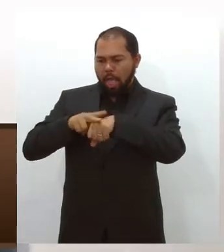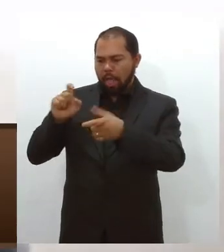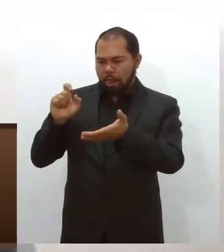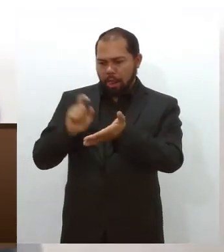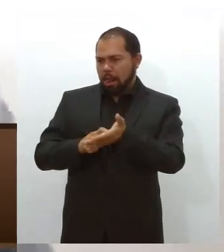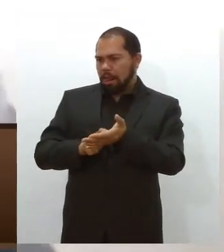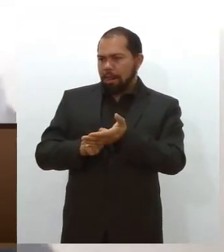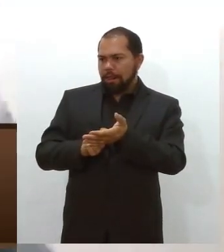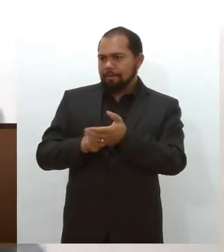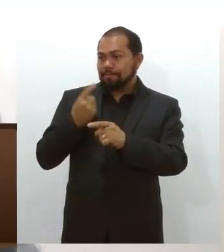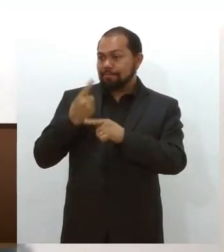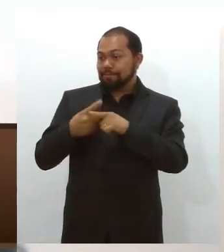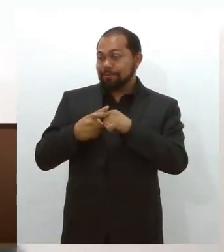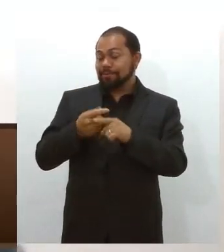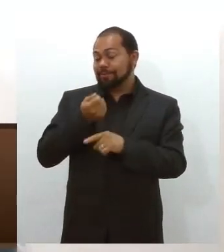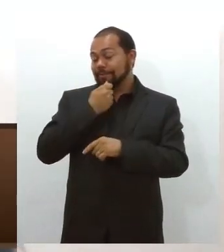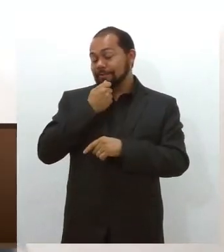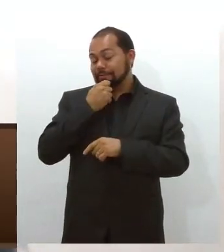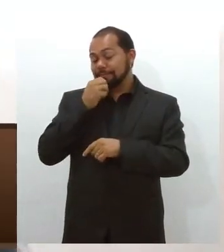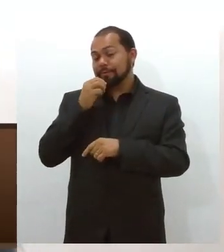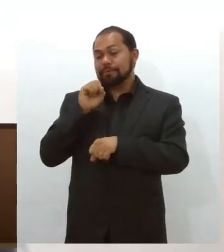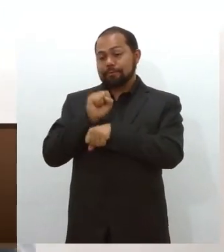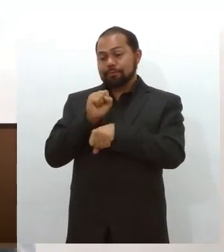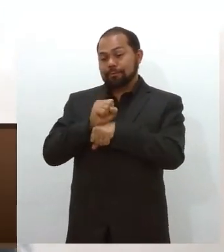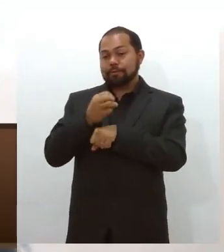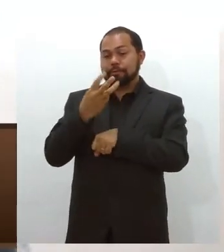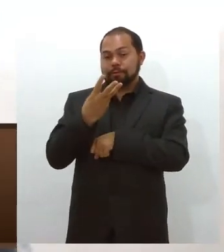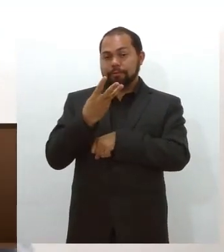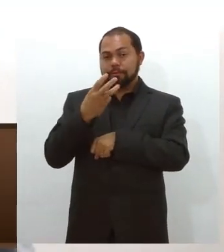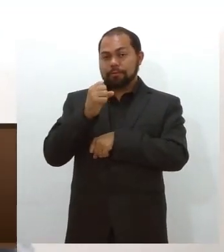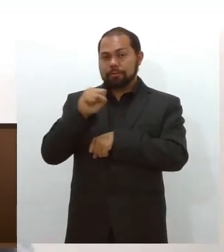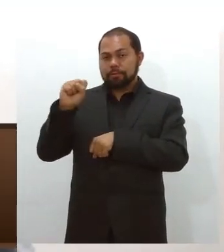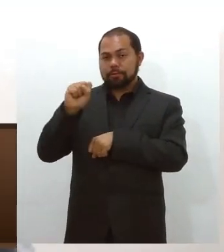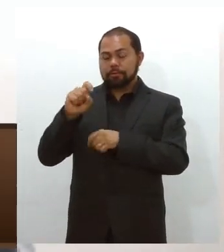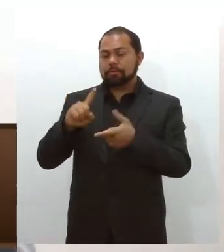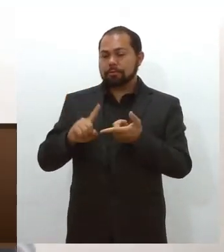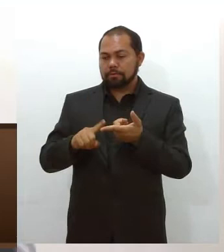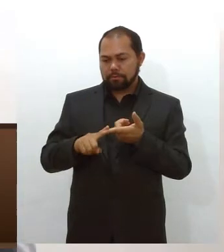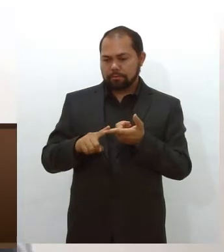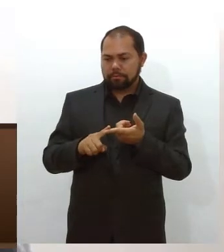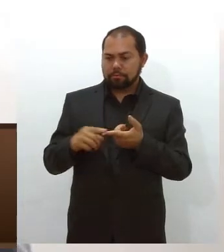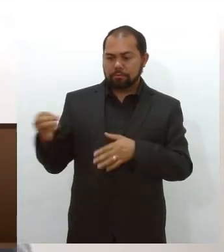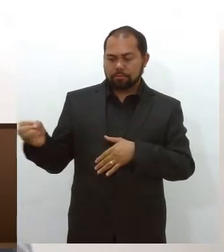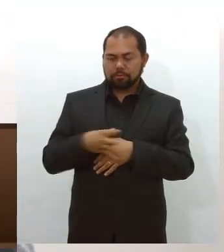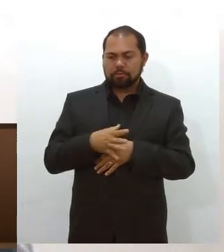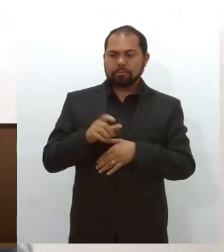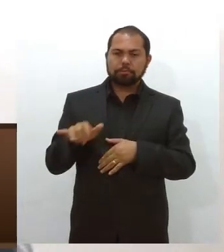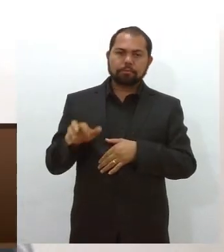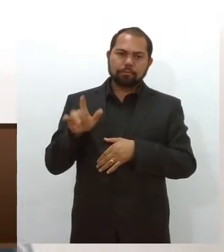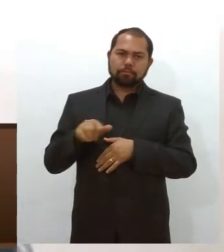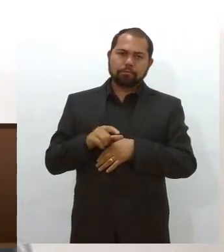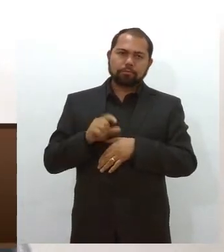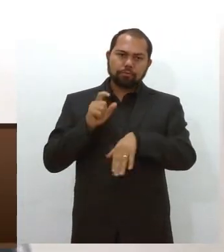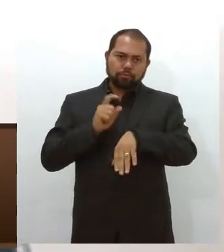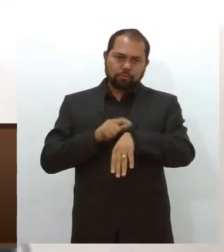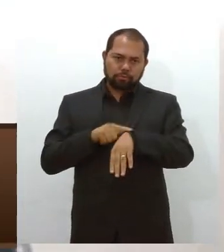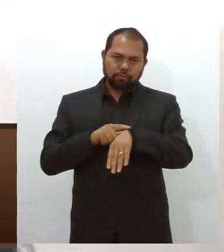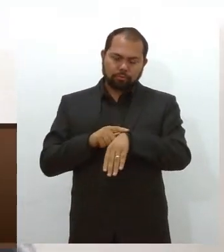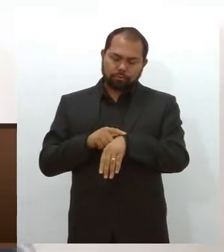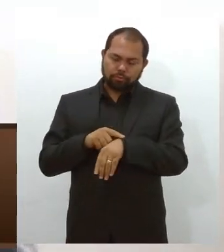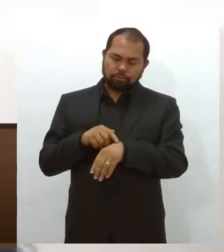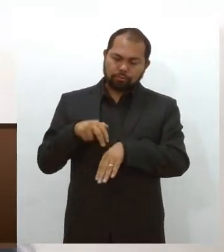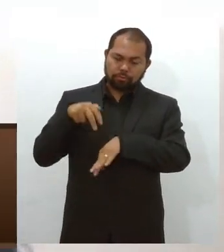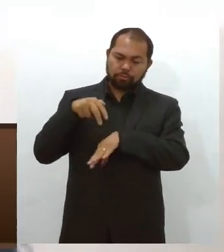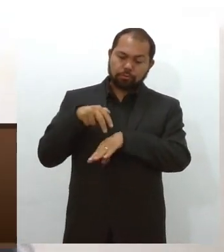do candidato e a foto. Então, essa é uma novidade na urna eletrônica. O tempo de permanência na cabina de